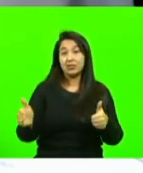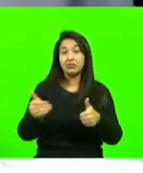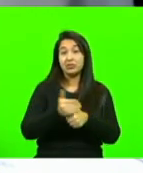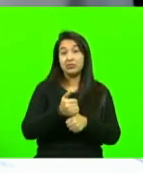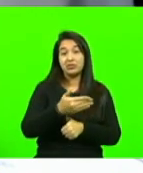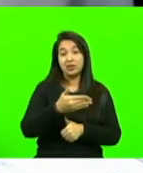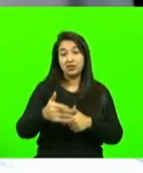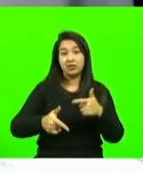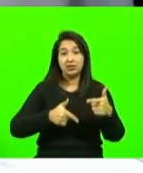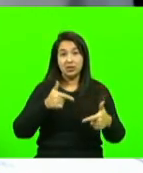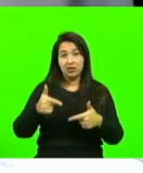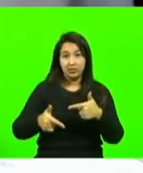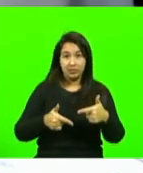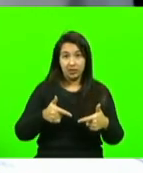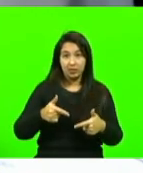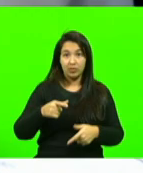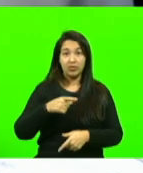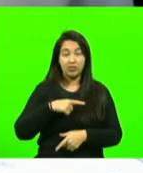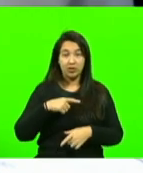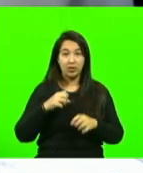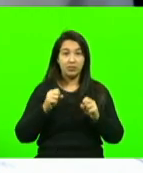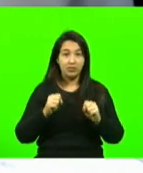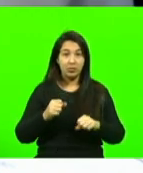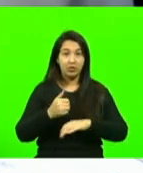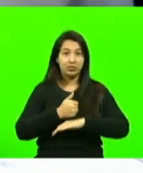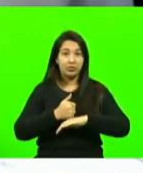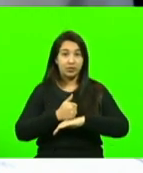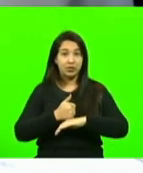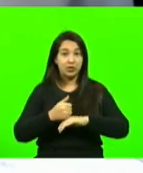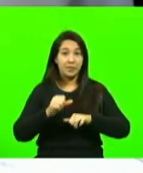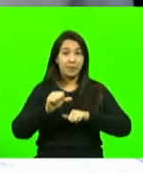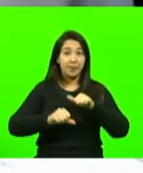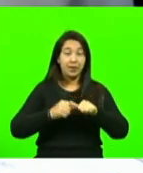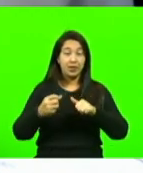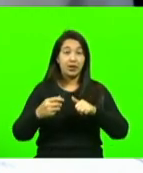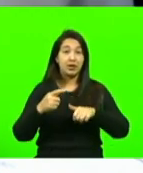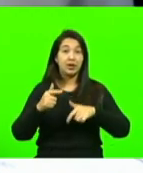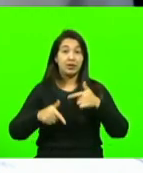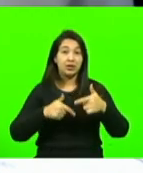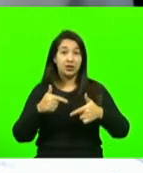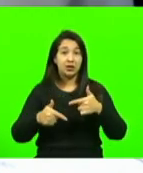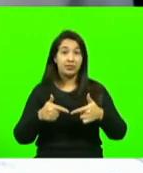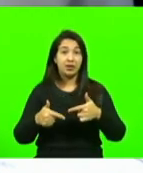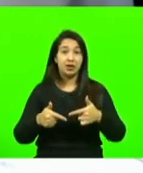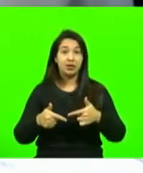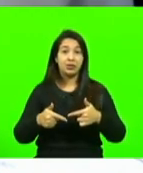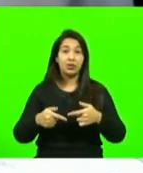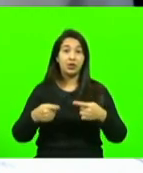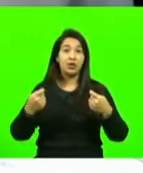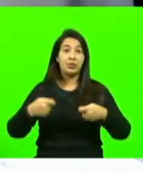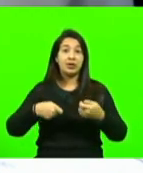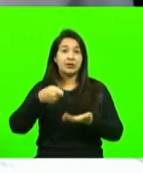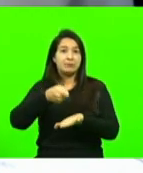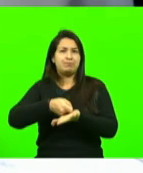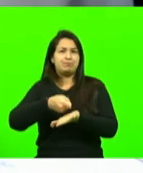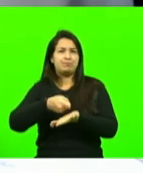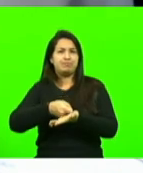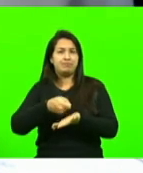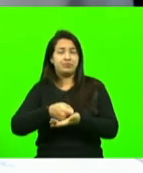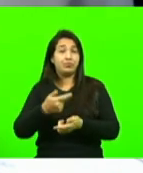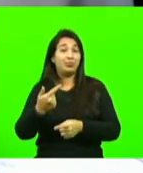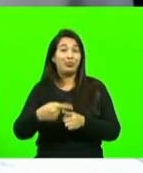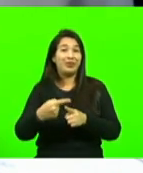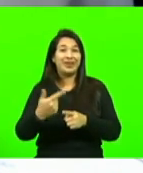trabalhadores que hoje de carreira tem autonomia profissional por trabalhadores que serão estarão coagidos não é completamente o não tem